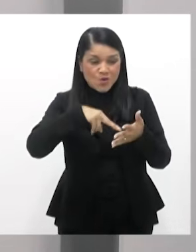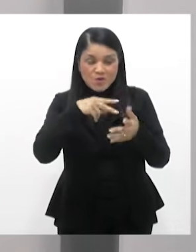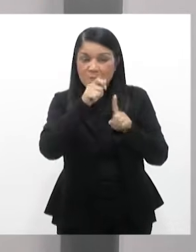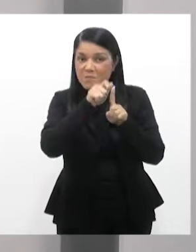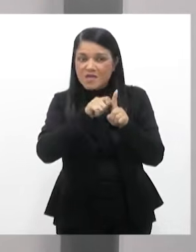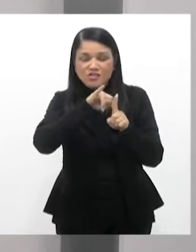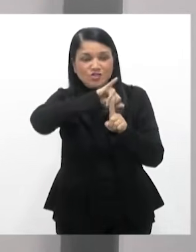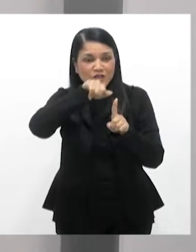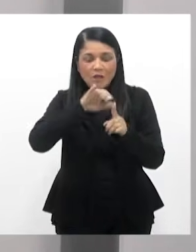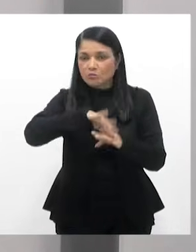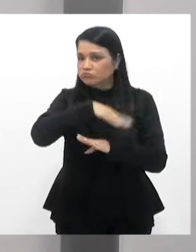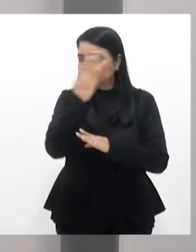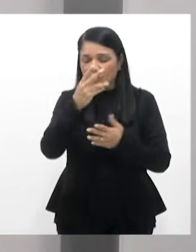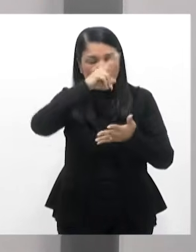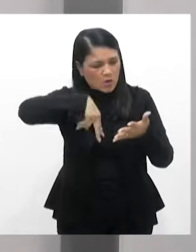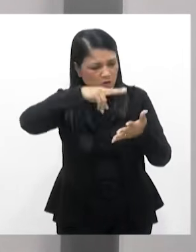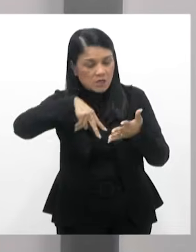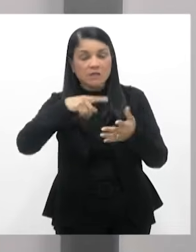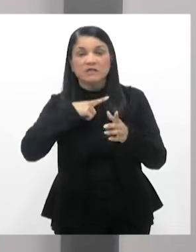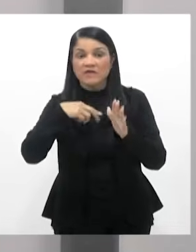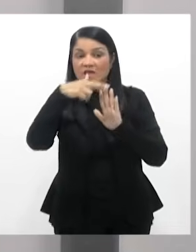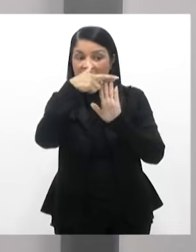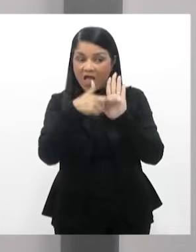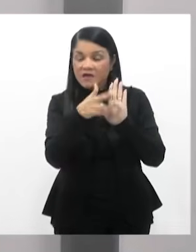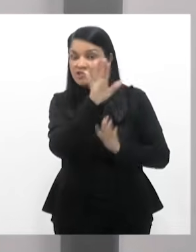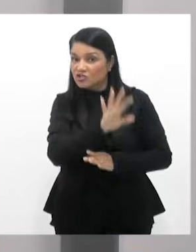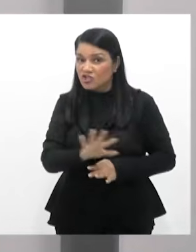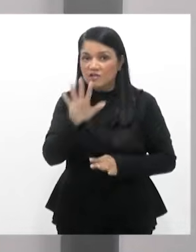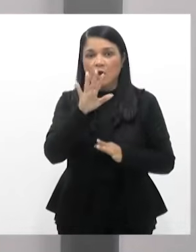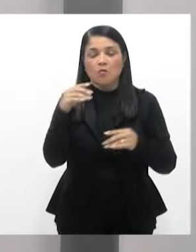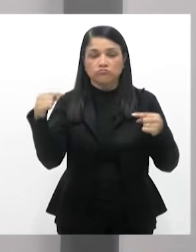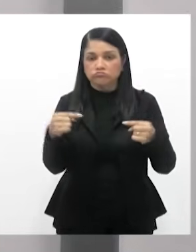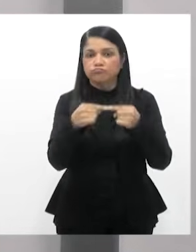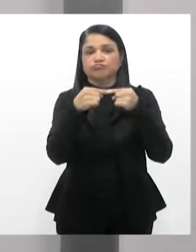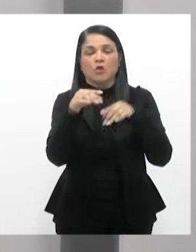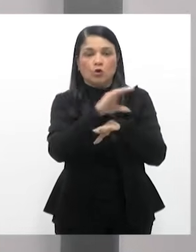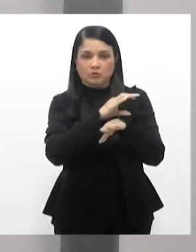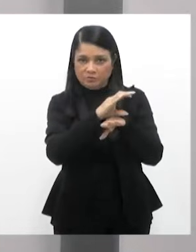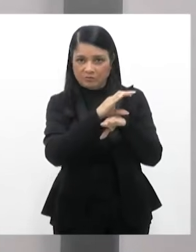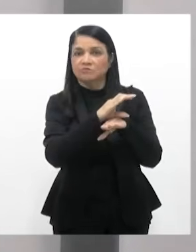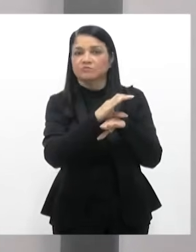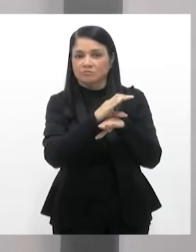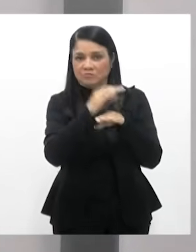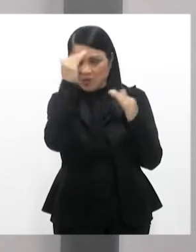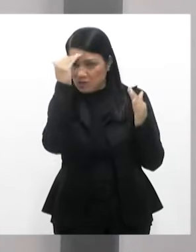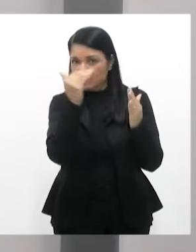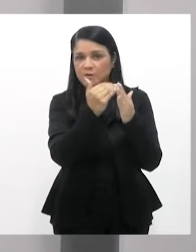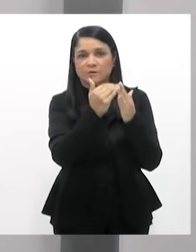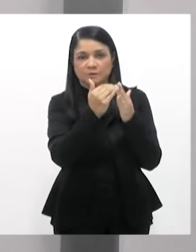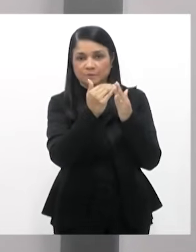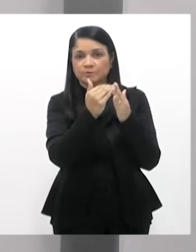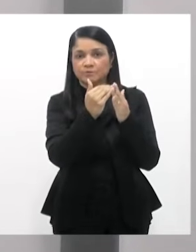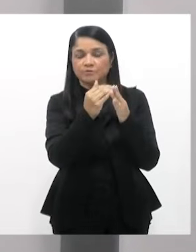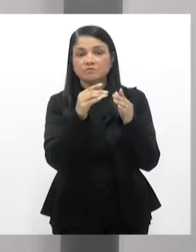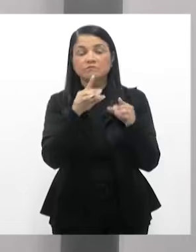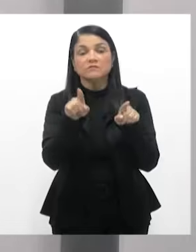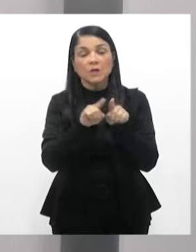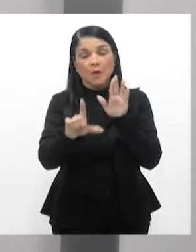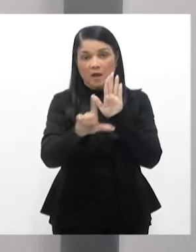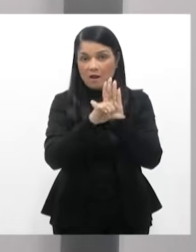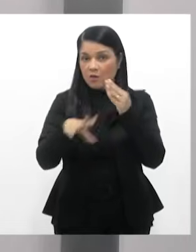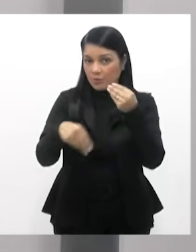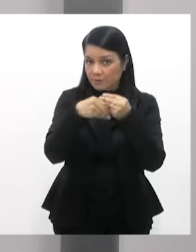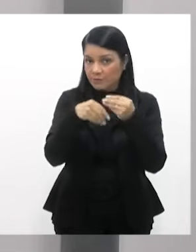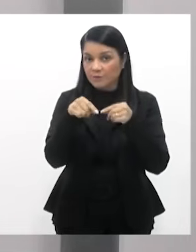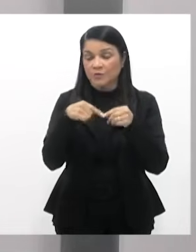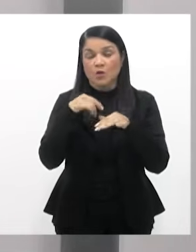houve. Houve o regramento geral e fazer a remissão à Constituição Federal e, consequentemente, à lei complementar. O que eu